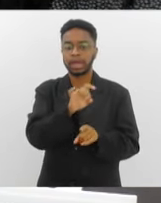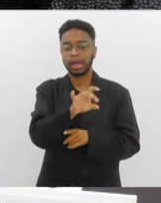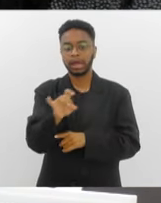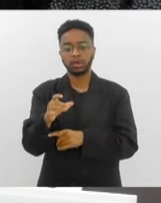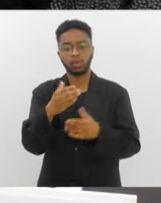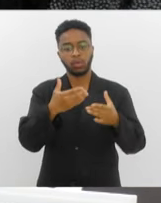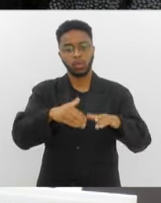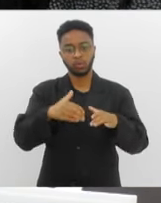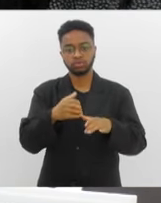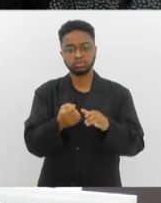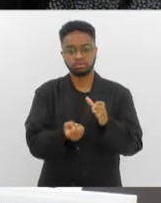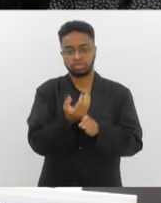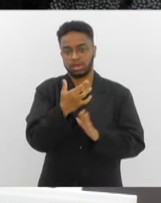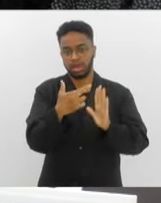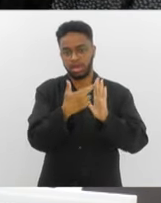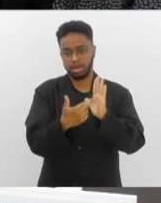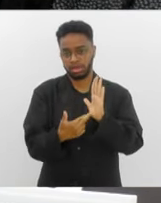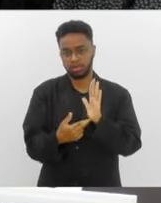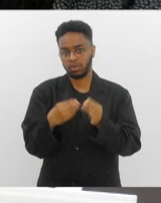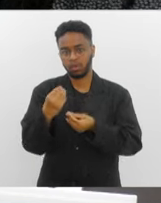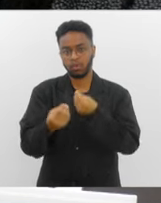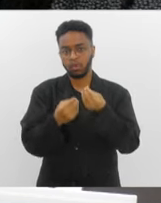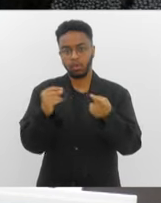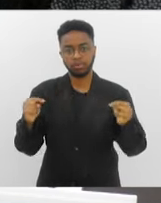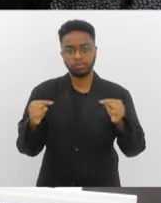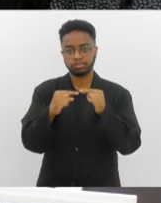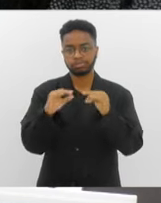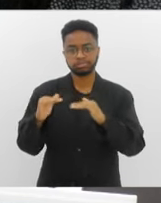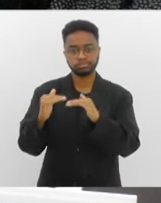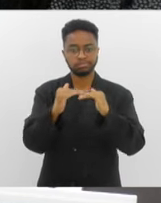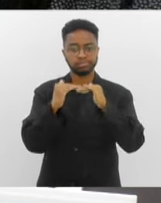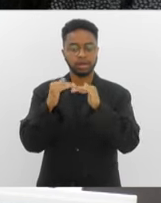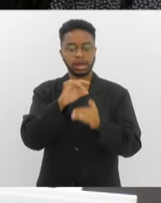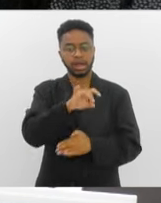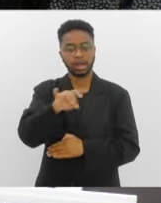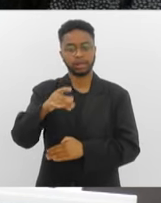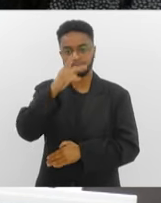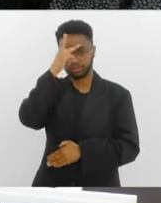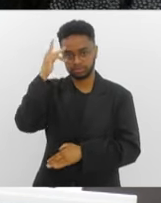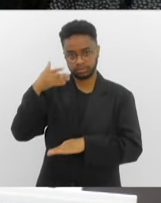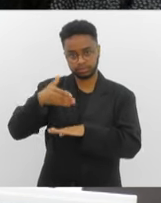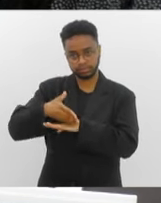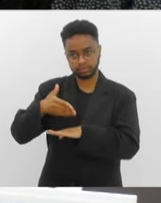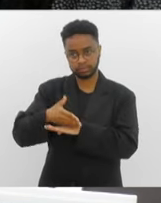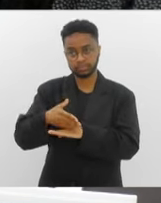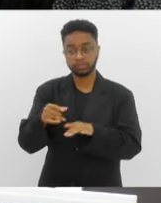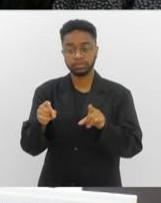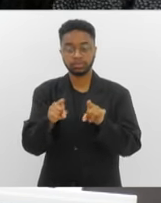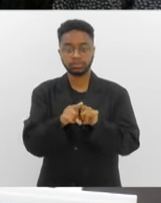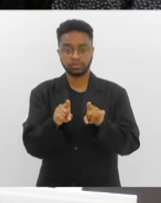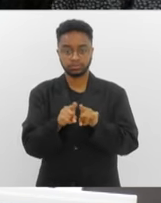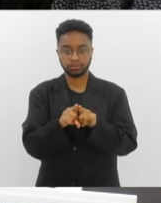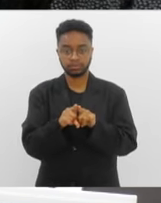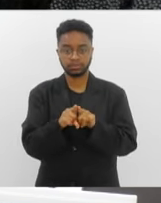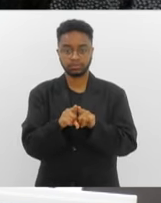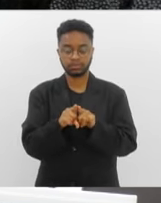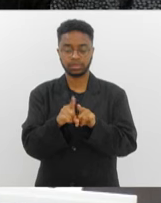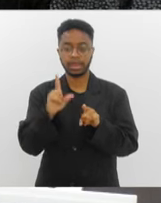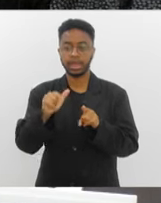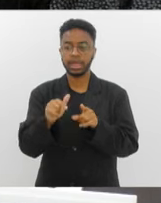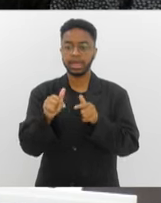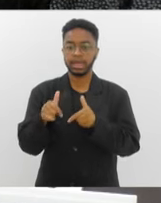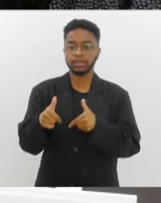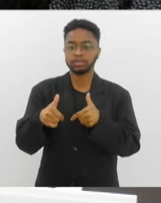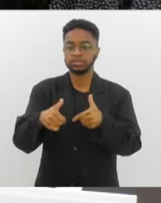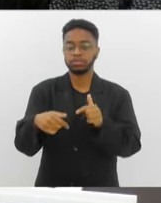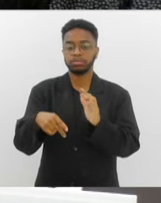critério necessário para se chegar à isonomia dos participantes. E, além disso, é de iniciativa